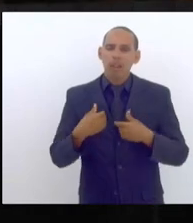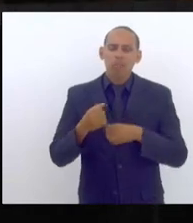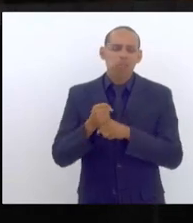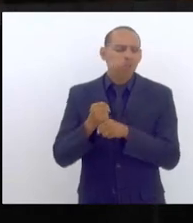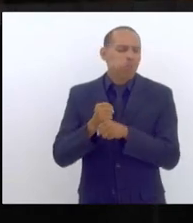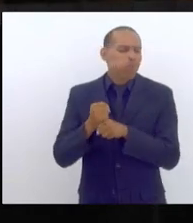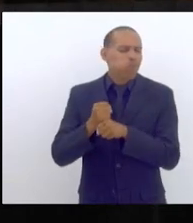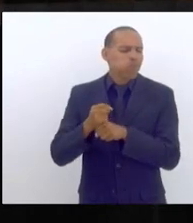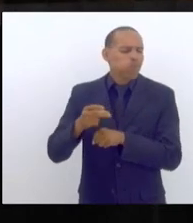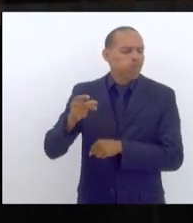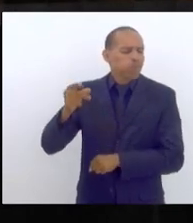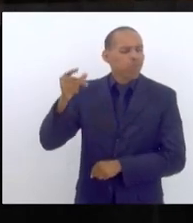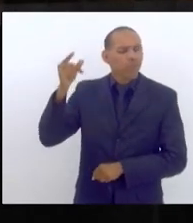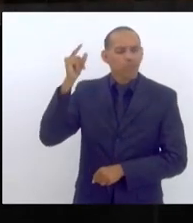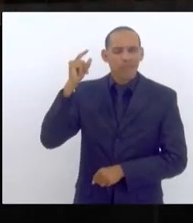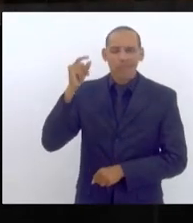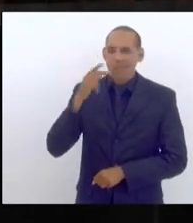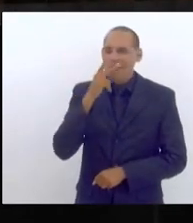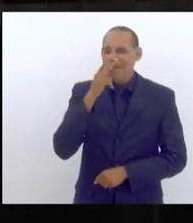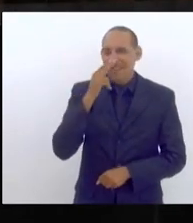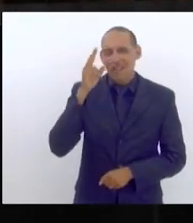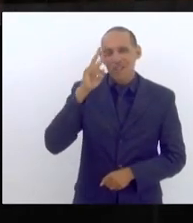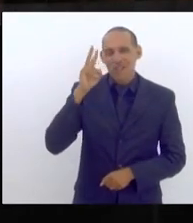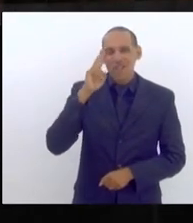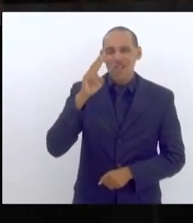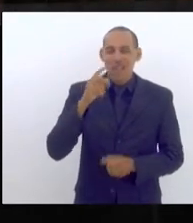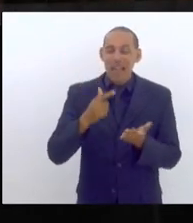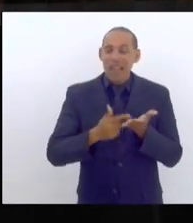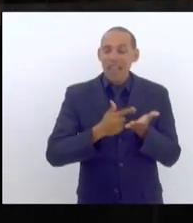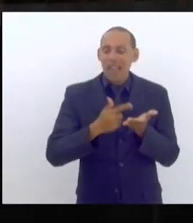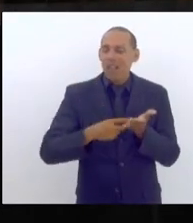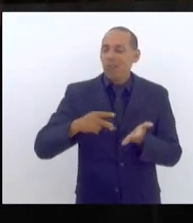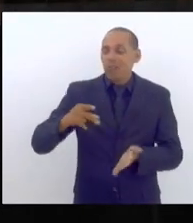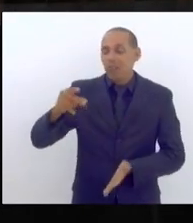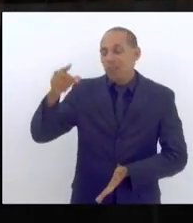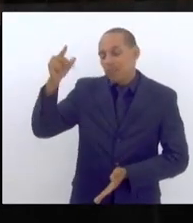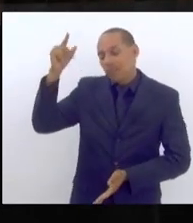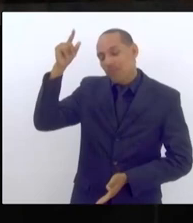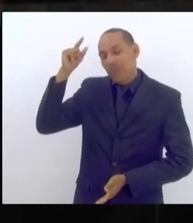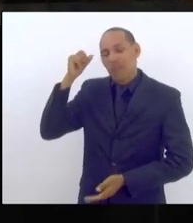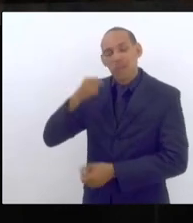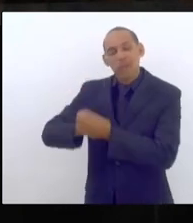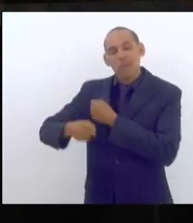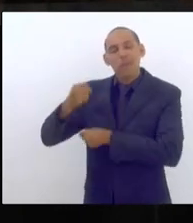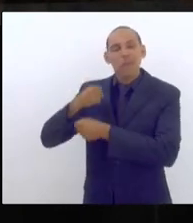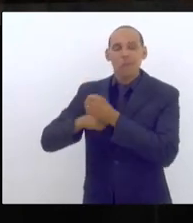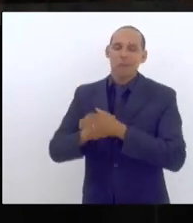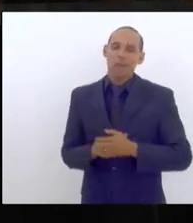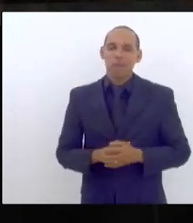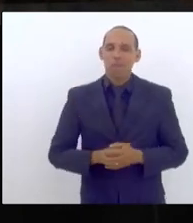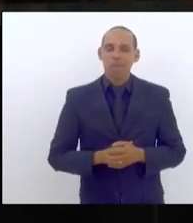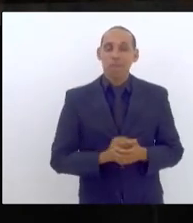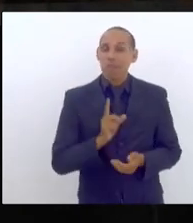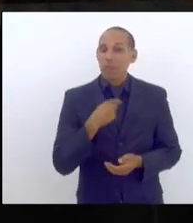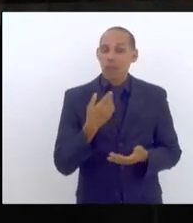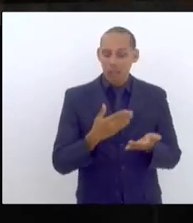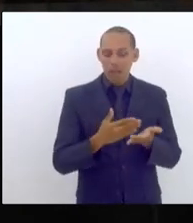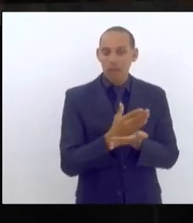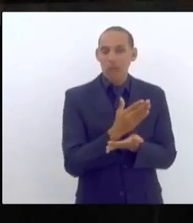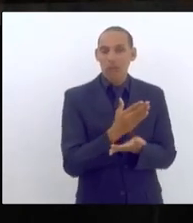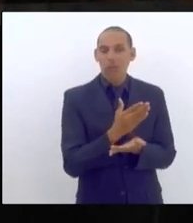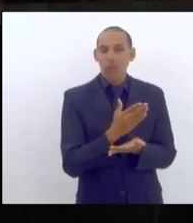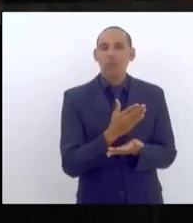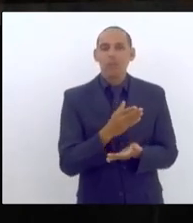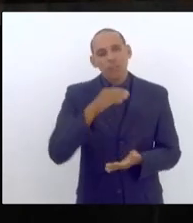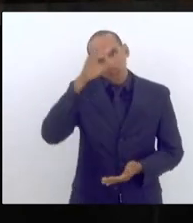atrás, parece aquelas histórias, né, de conto infantil, há muitos anos atrás, nós aprovamos,